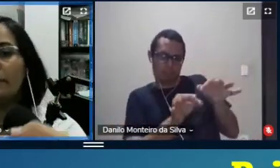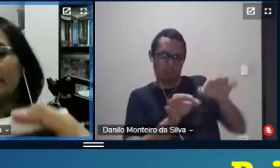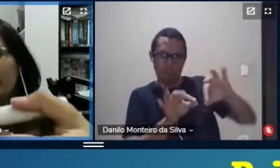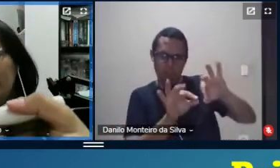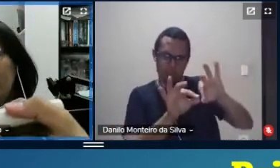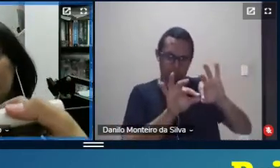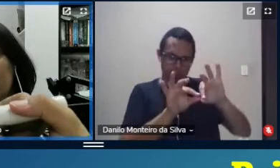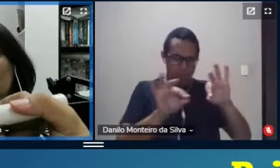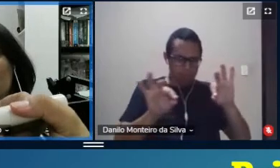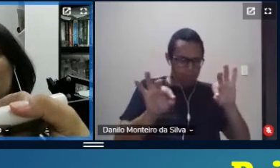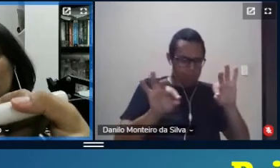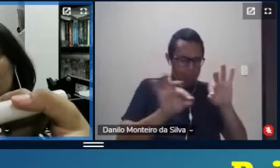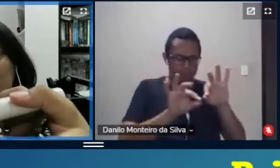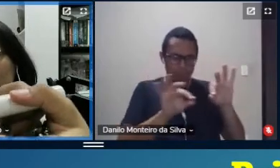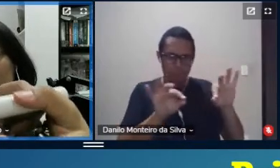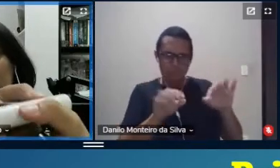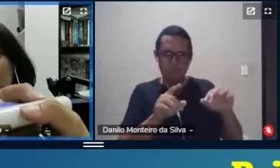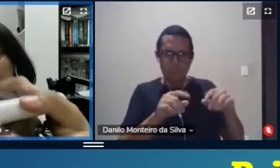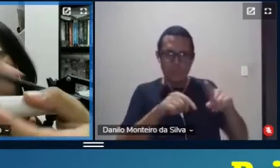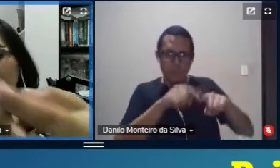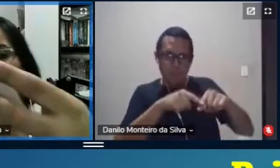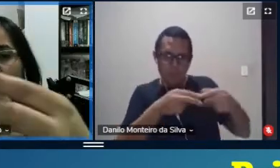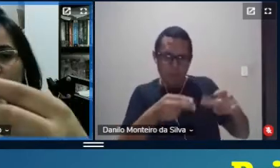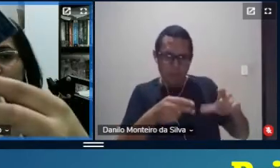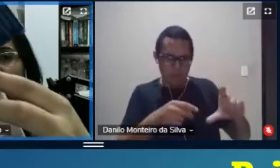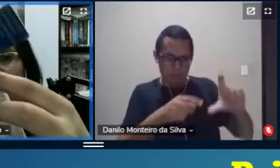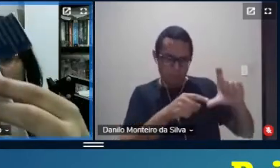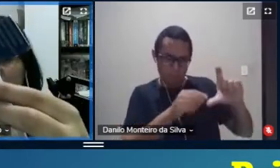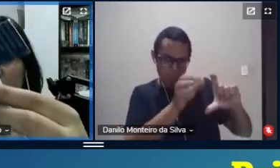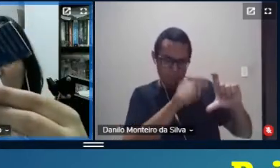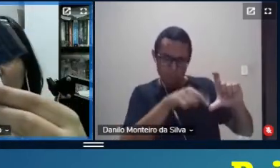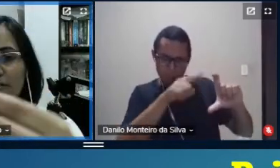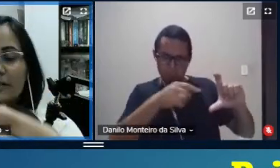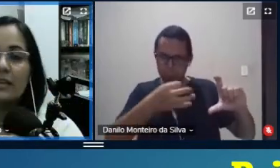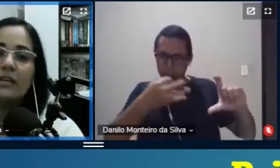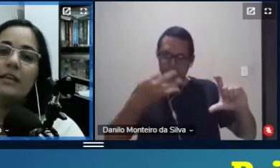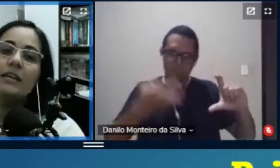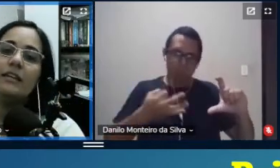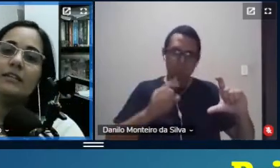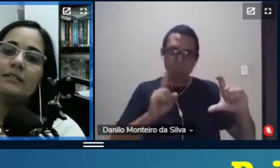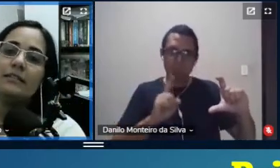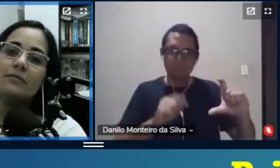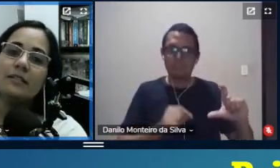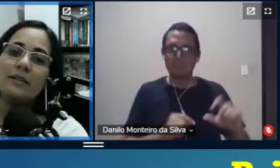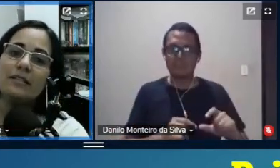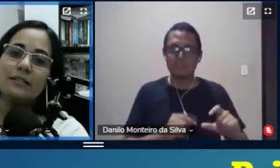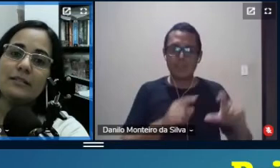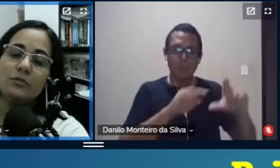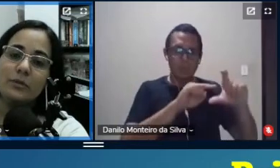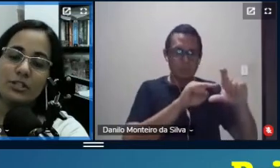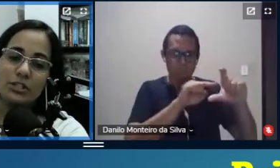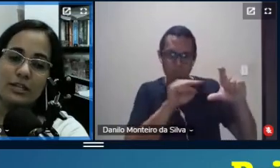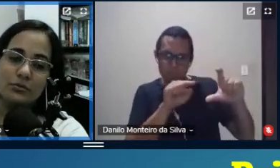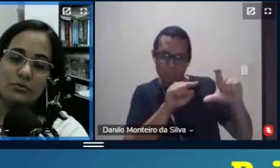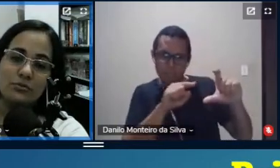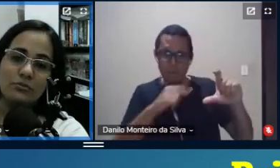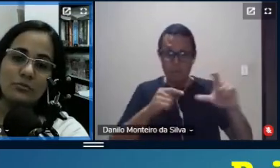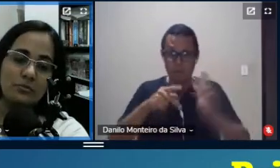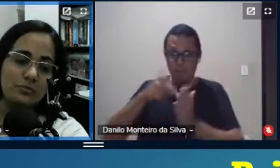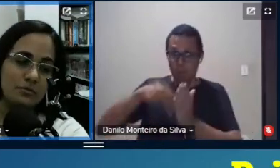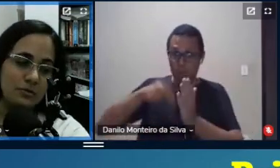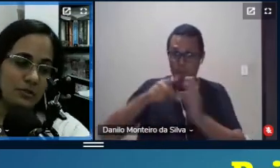ver se a pecinha tem todos os tamanhos, todas as dimensões que estão estabelecidas no